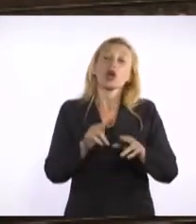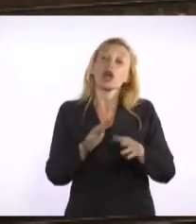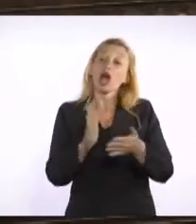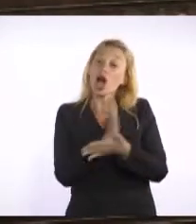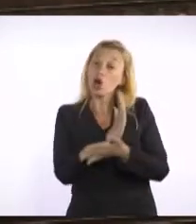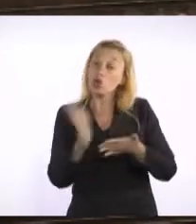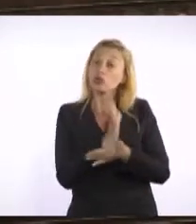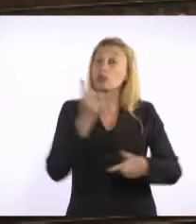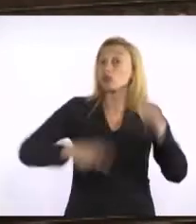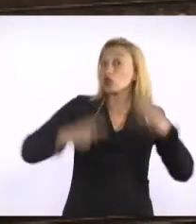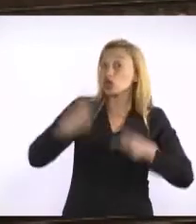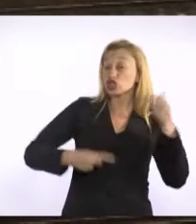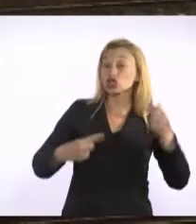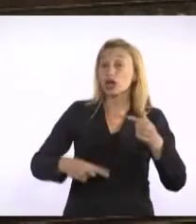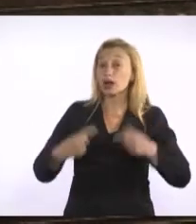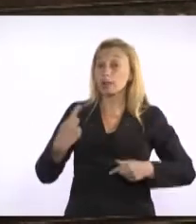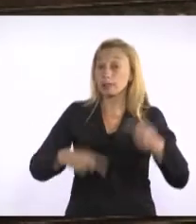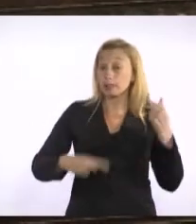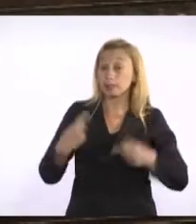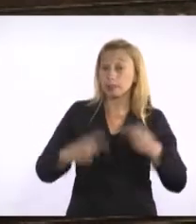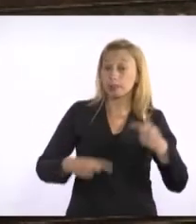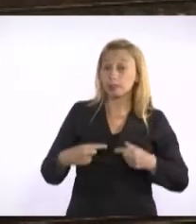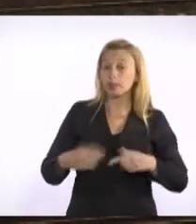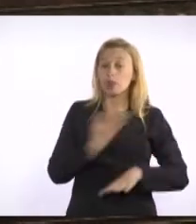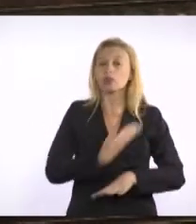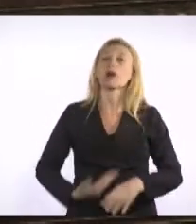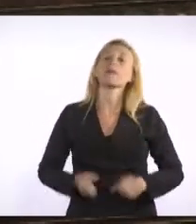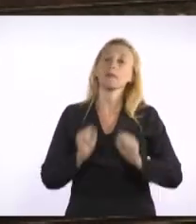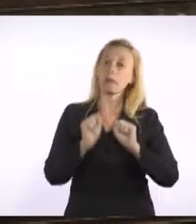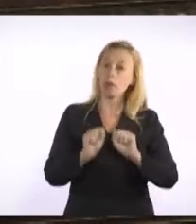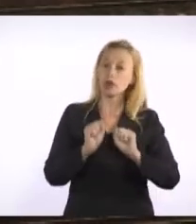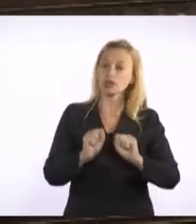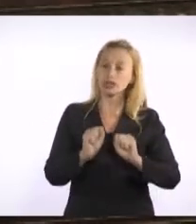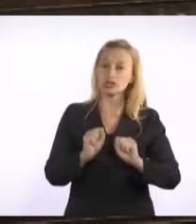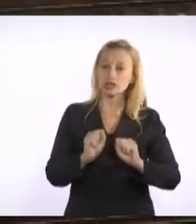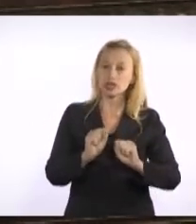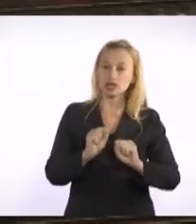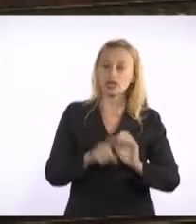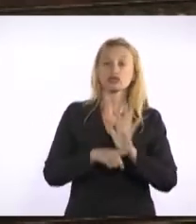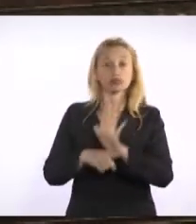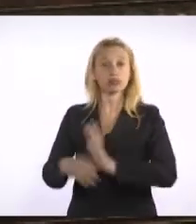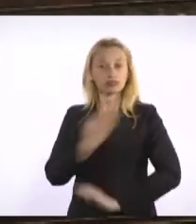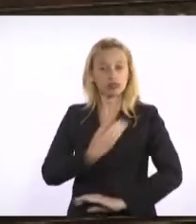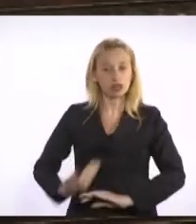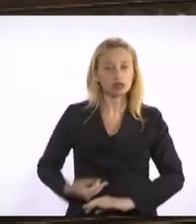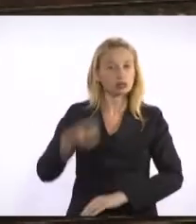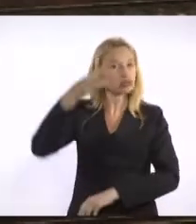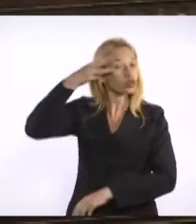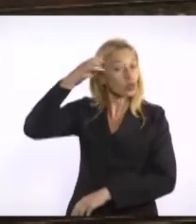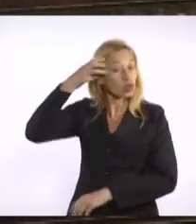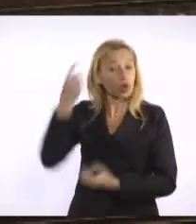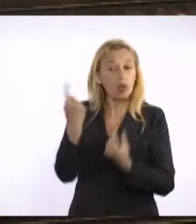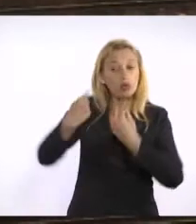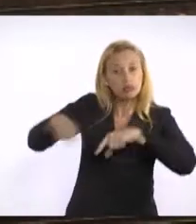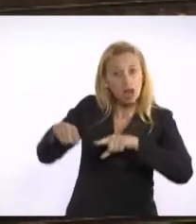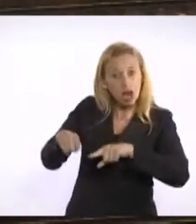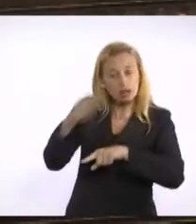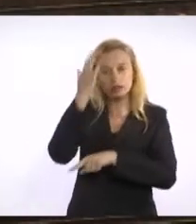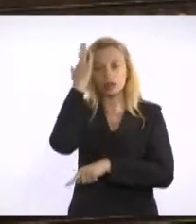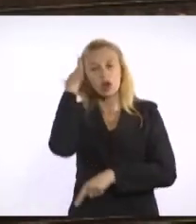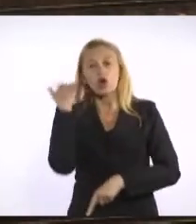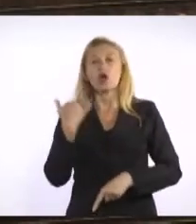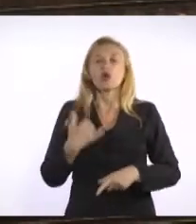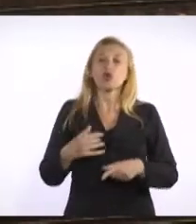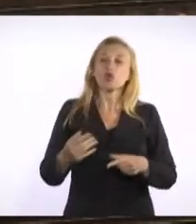pública que possa ser atribuída ao governador Wilson Witzel. Pelo contrário, o governador